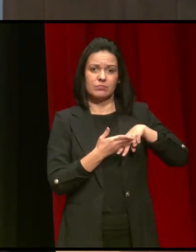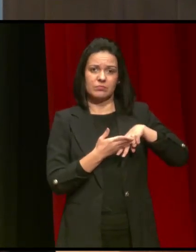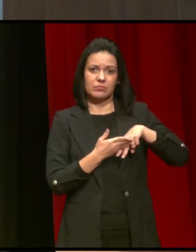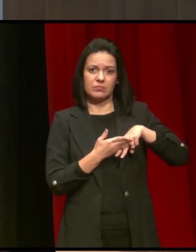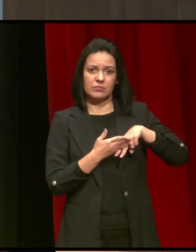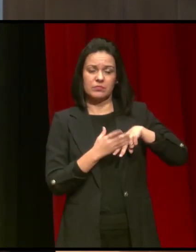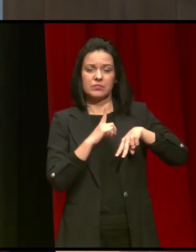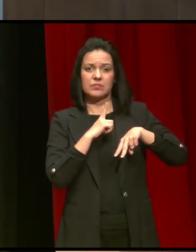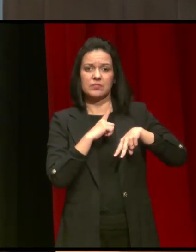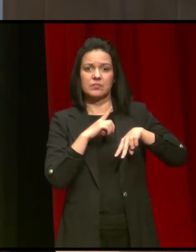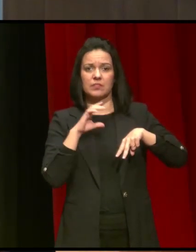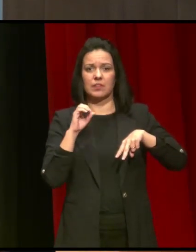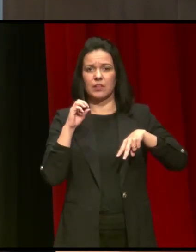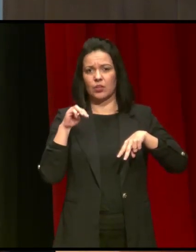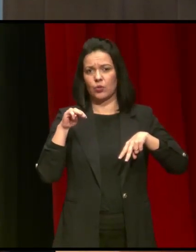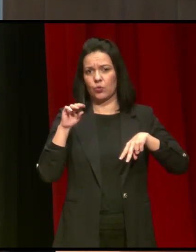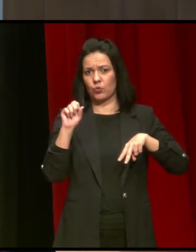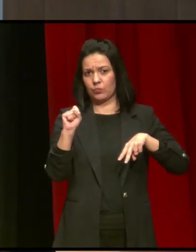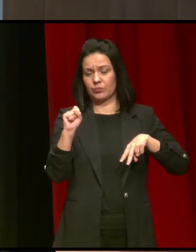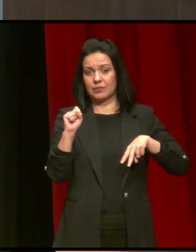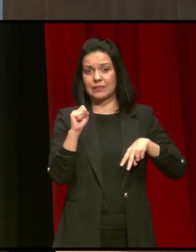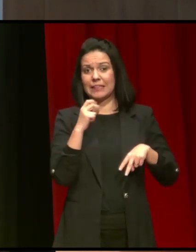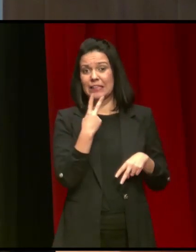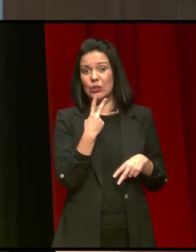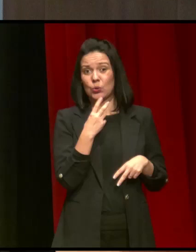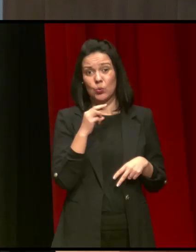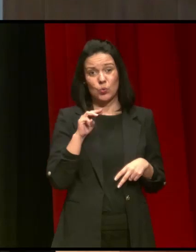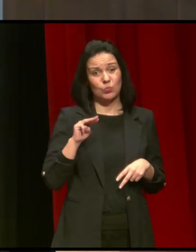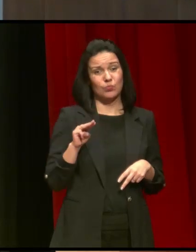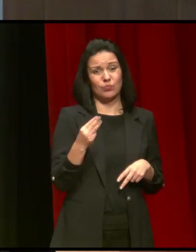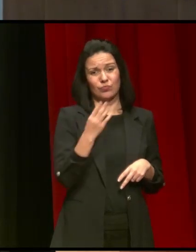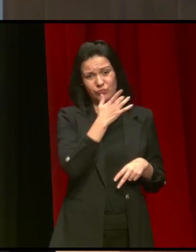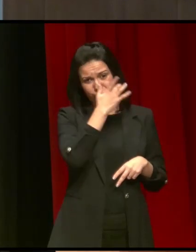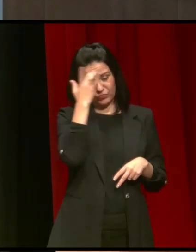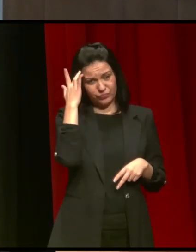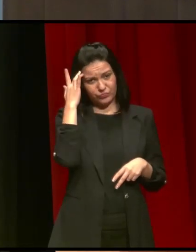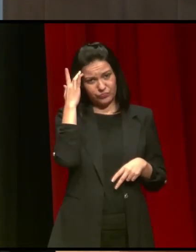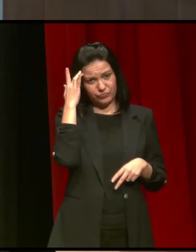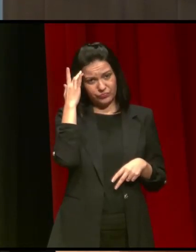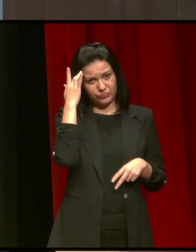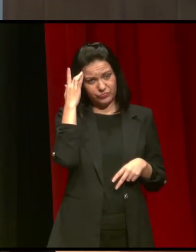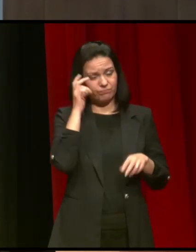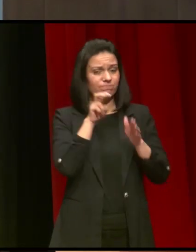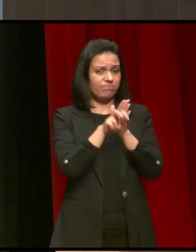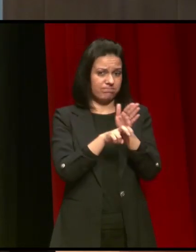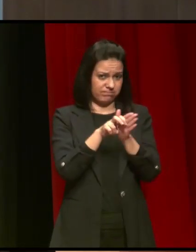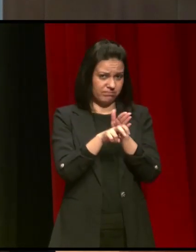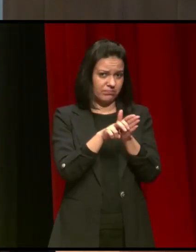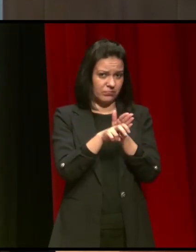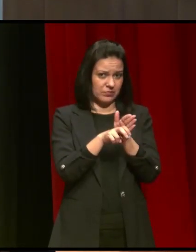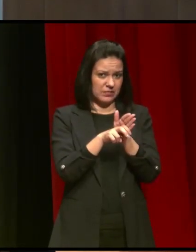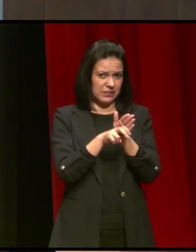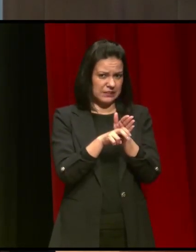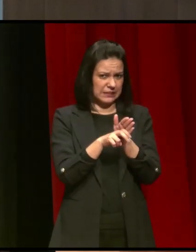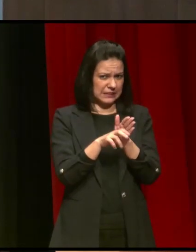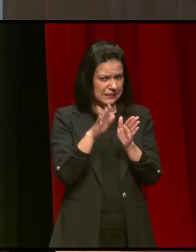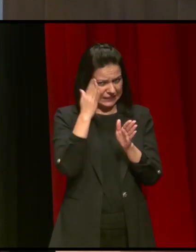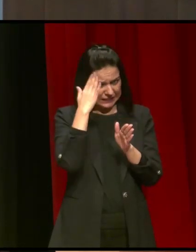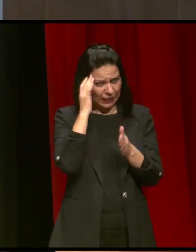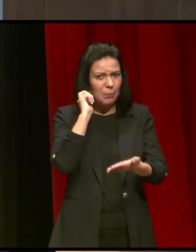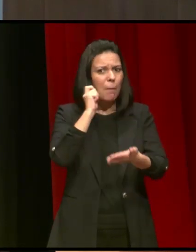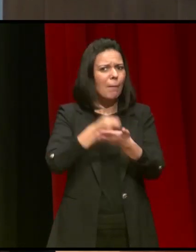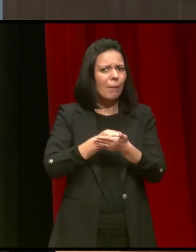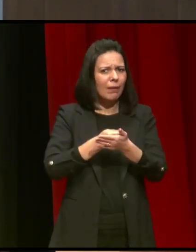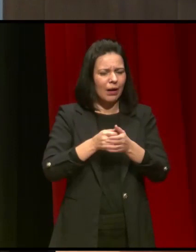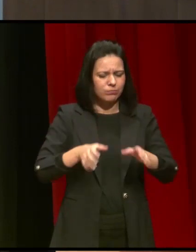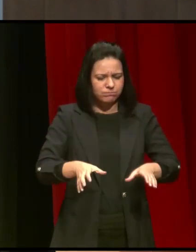OMS, no Brasil tem cerca de 2 milhões de pessoas que precisam de uma cadeira de rodas. 2 milhões. Quanto que custa uma cadeira de rodas? Vocês já viram quanto custa uma cadeira de